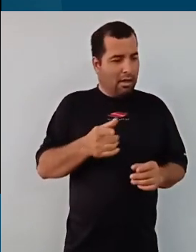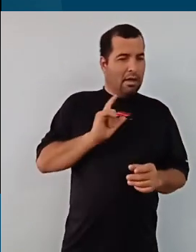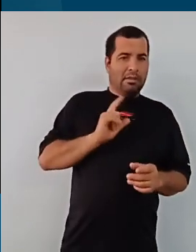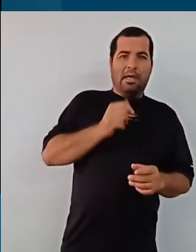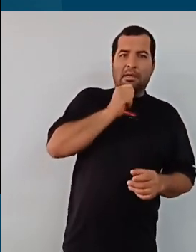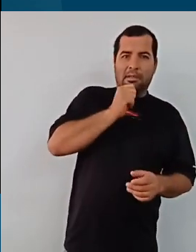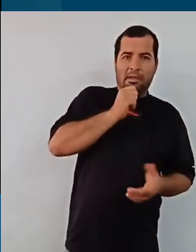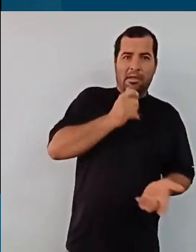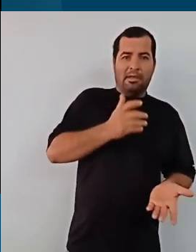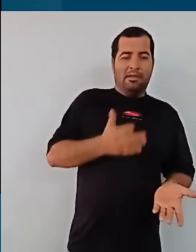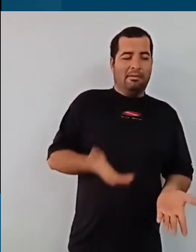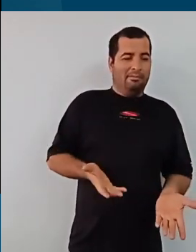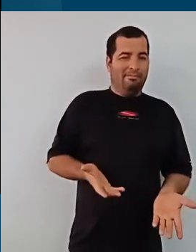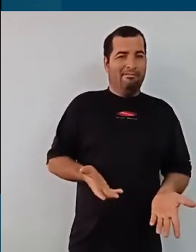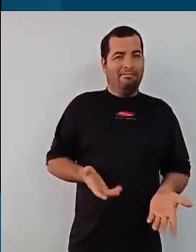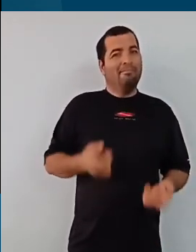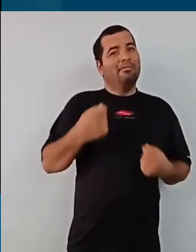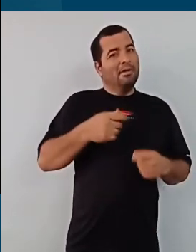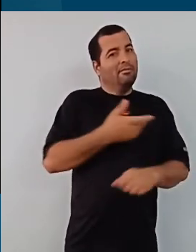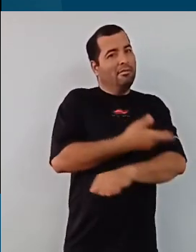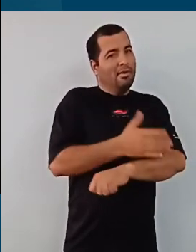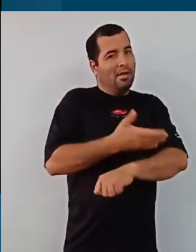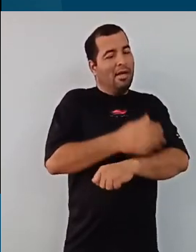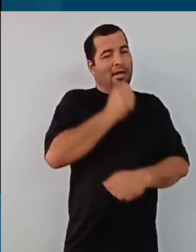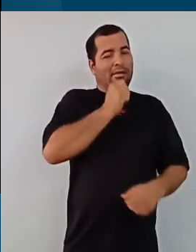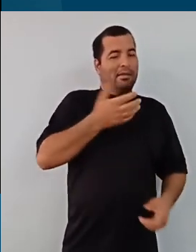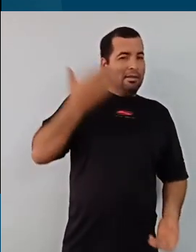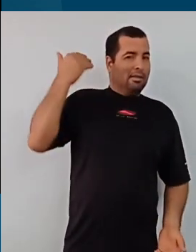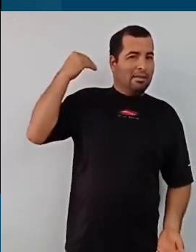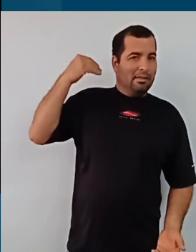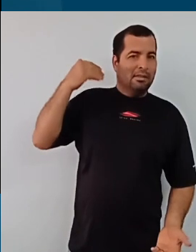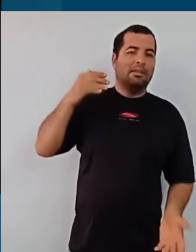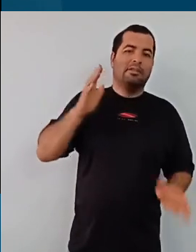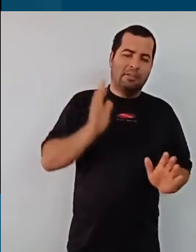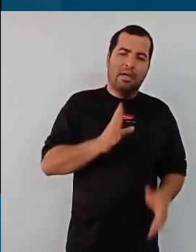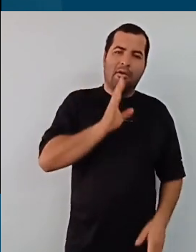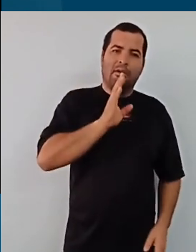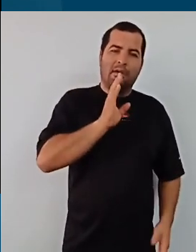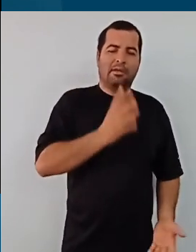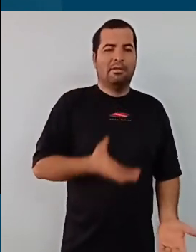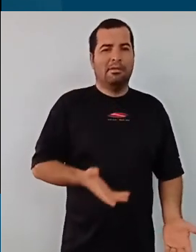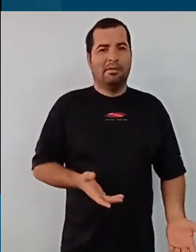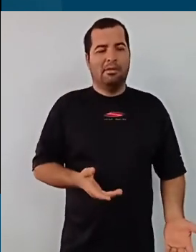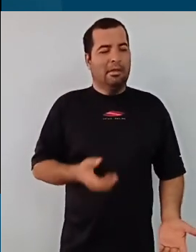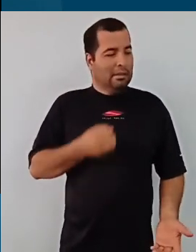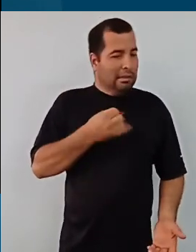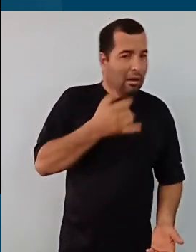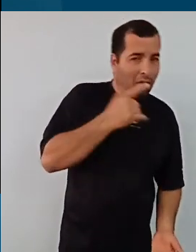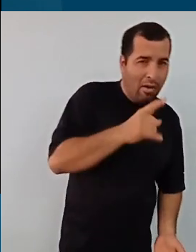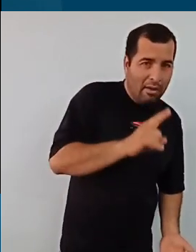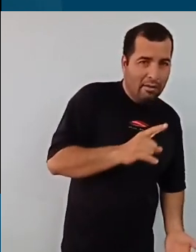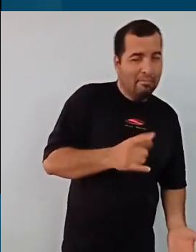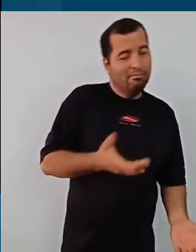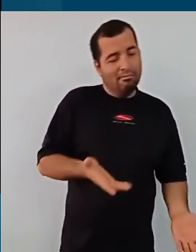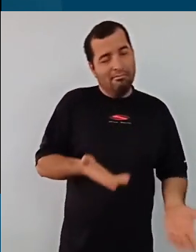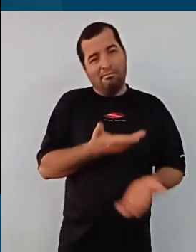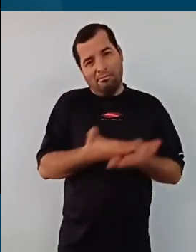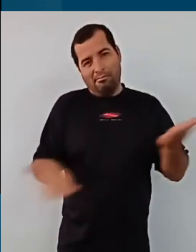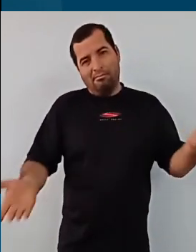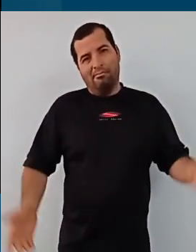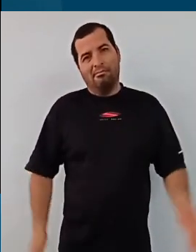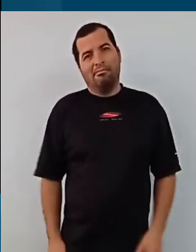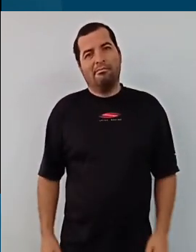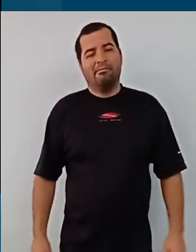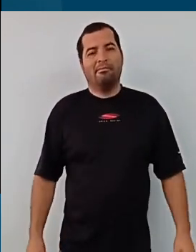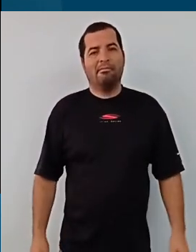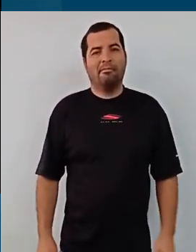antes, ele não fez aquilo antes. Se ele não tem as habilidades, ele fracassa. Em